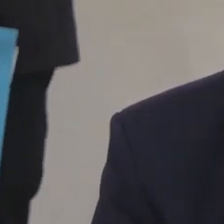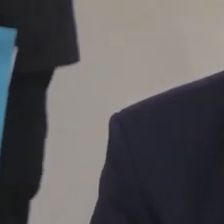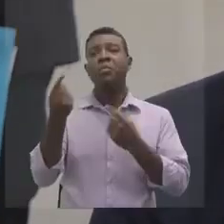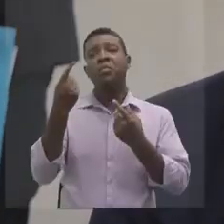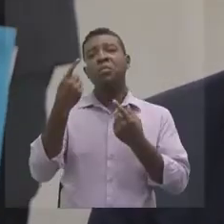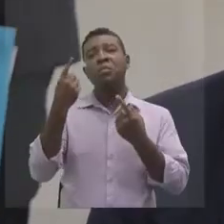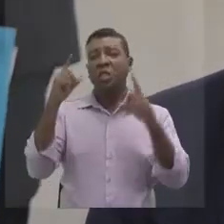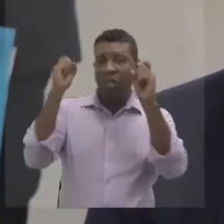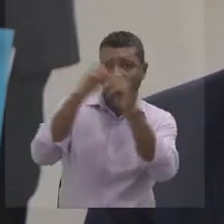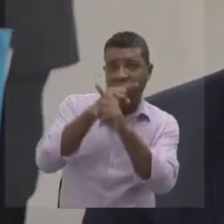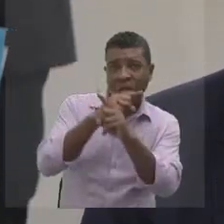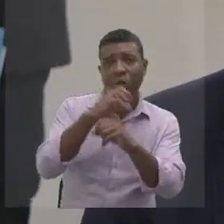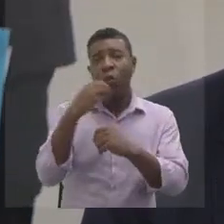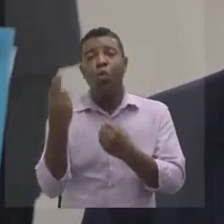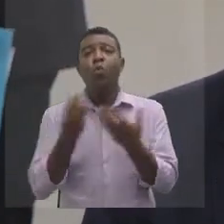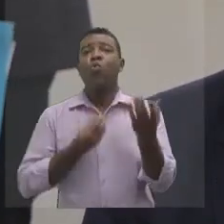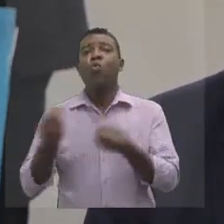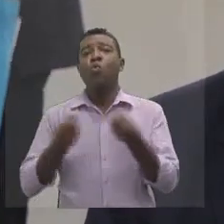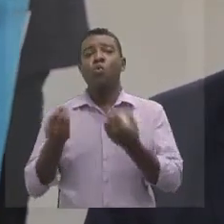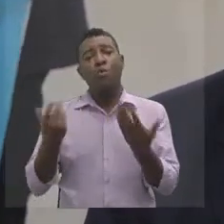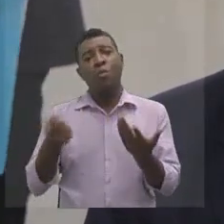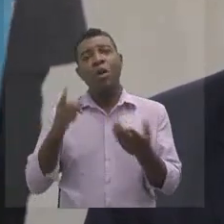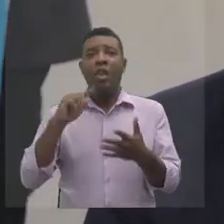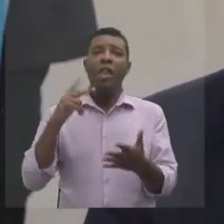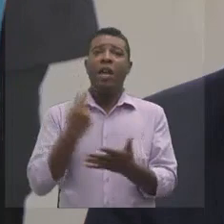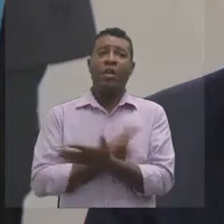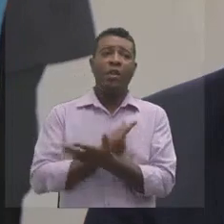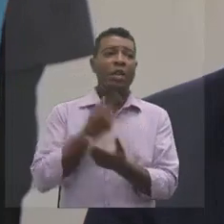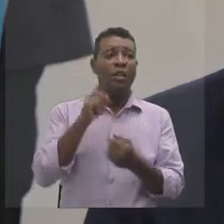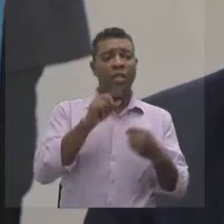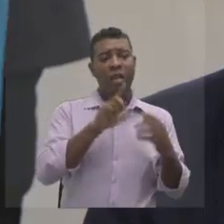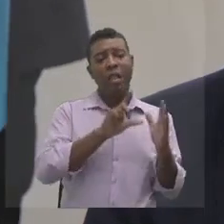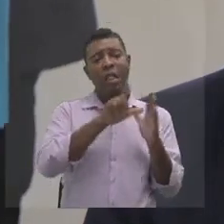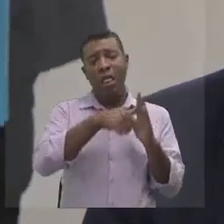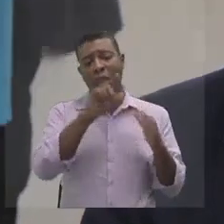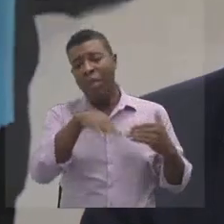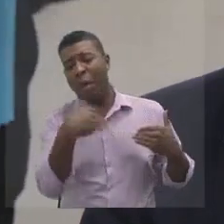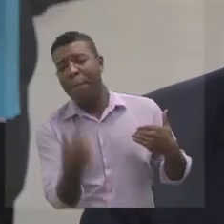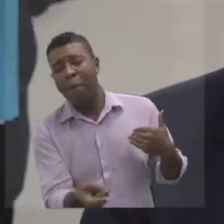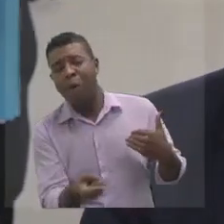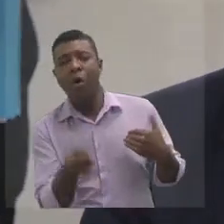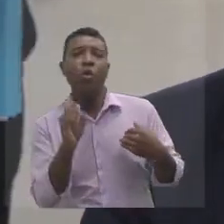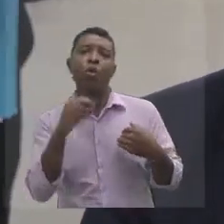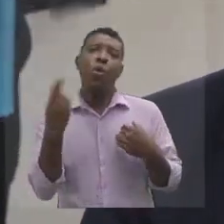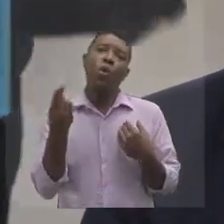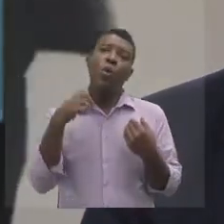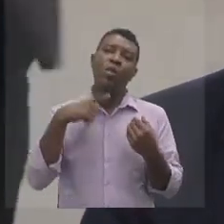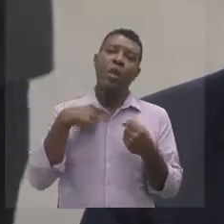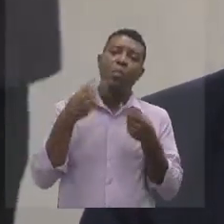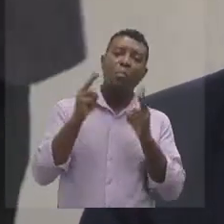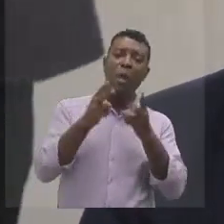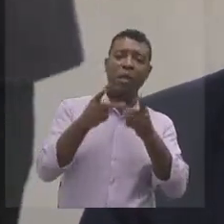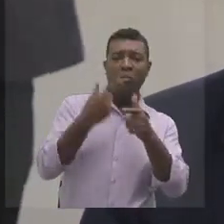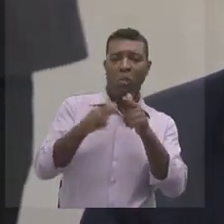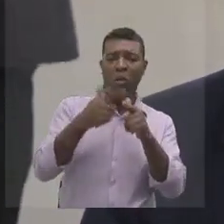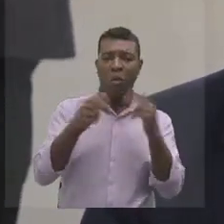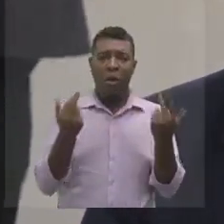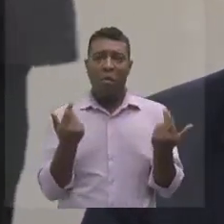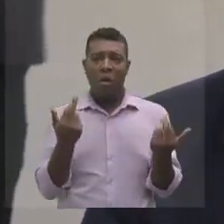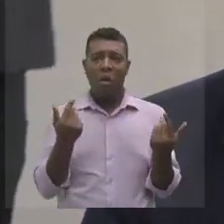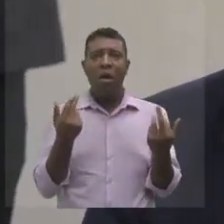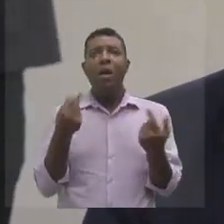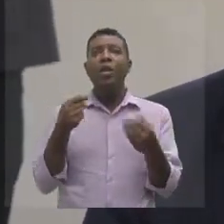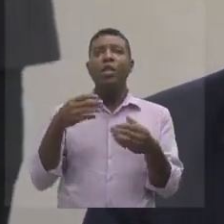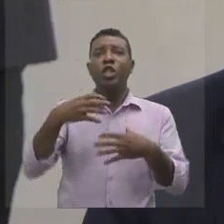acontece de forma posterior a outros trechos tão críticos quanto que foram apontados inclusive alguns meus aqui na forma de requerimento